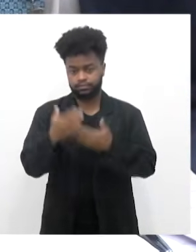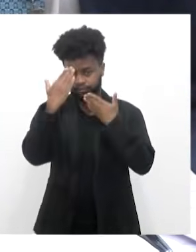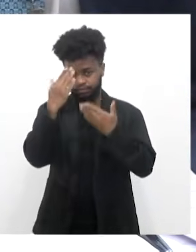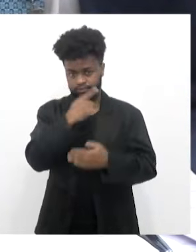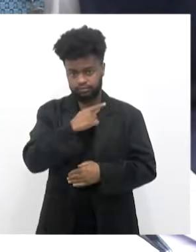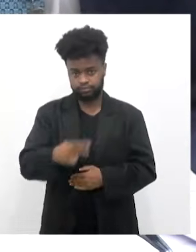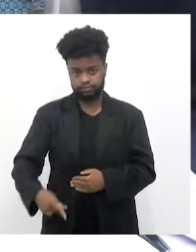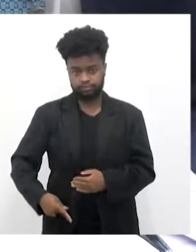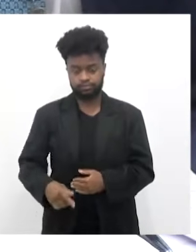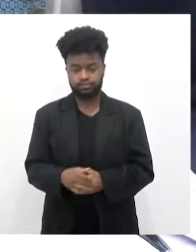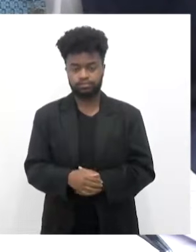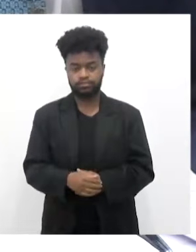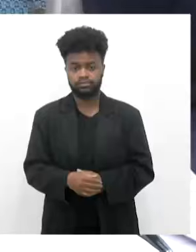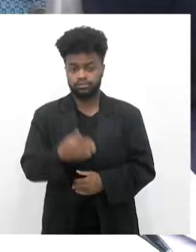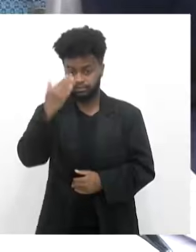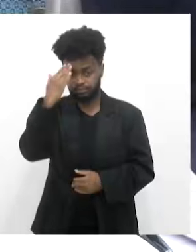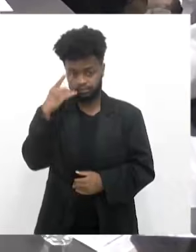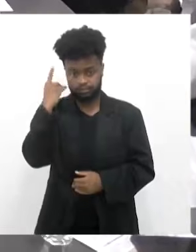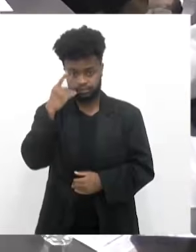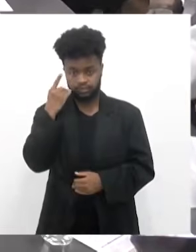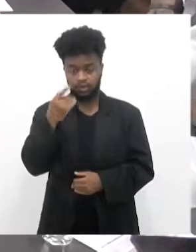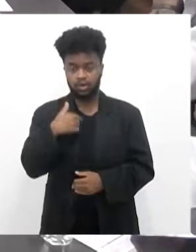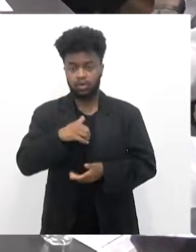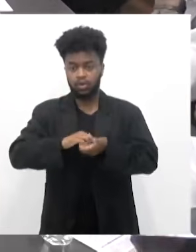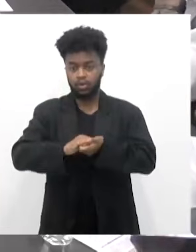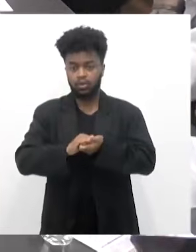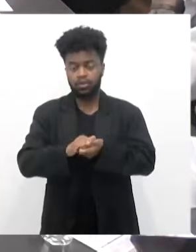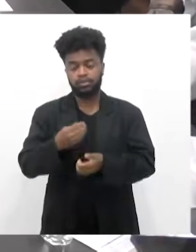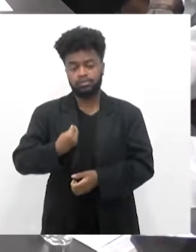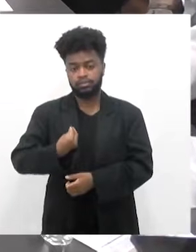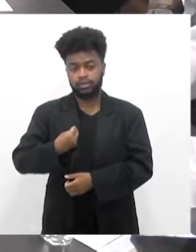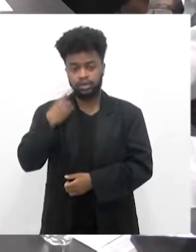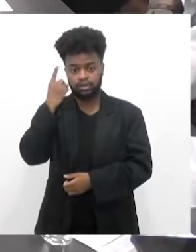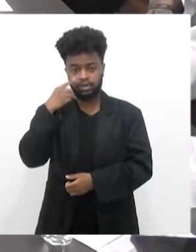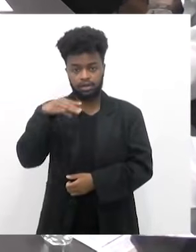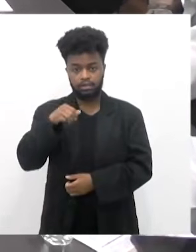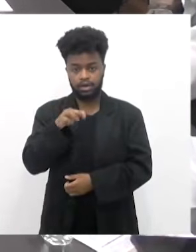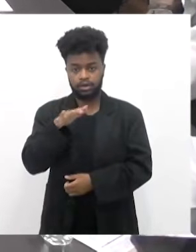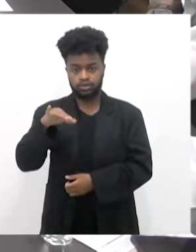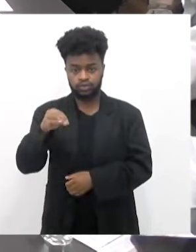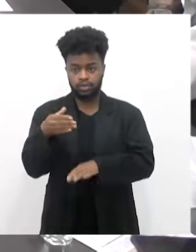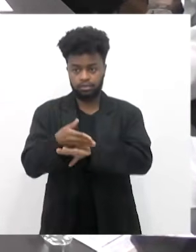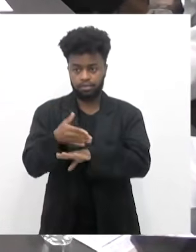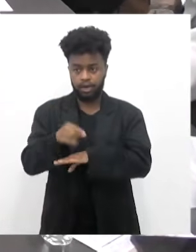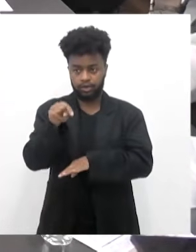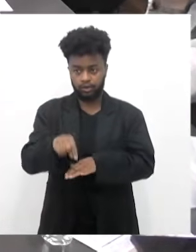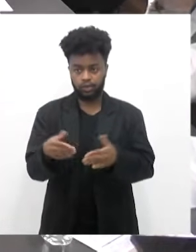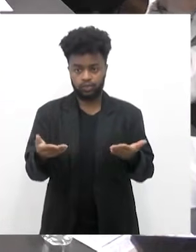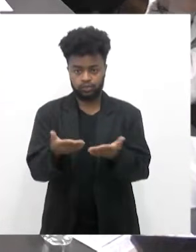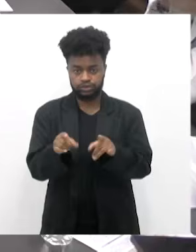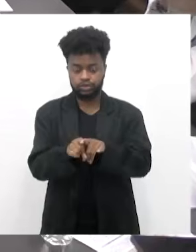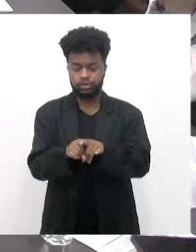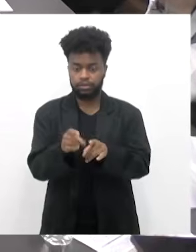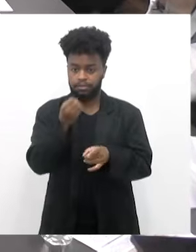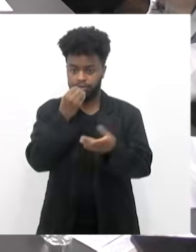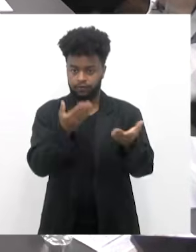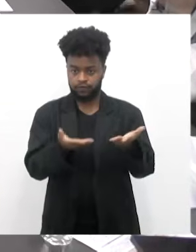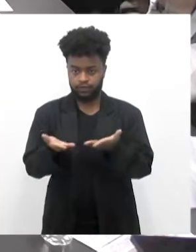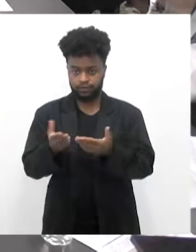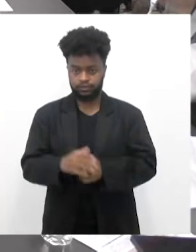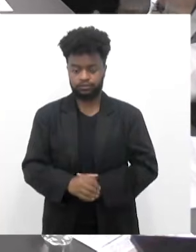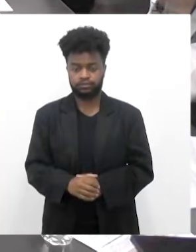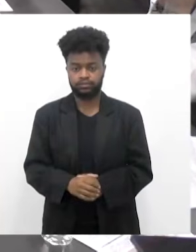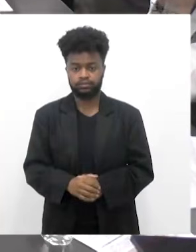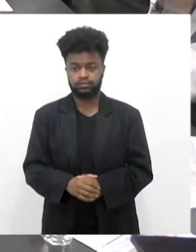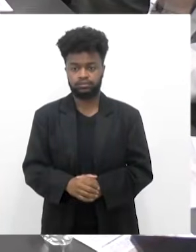presidente. Obrigado, deputado Quinoploc. Saudar a presença ilustre do deputado Márcio Gualberto conosco hoje. Seja muito bem-vindo, deputado Márcio Gualberto. Bem,